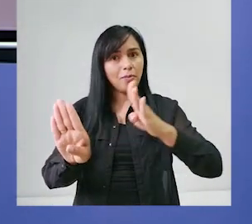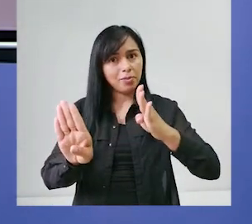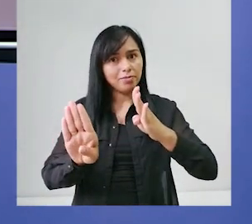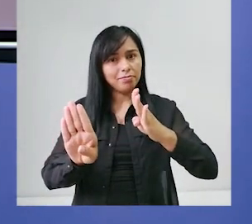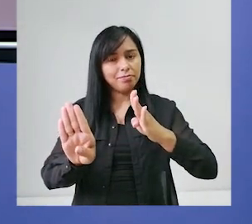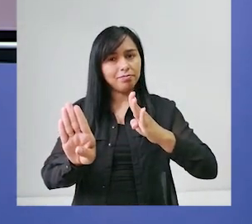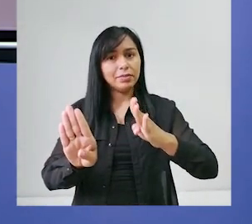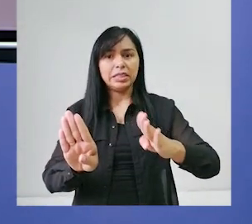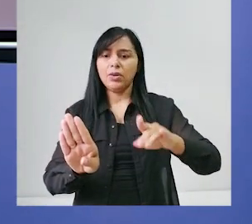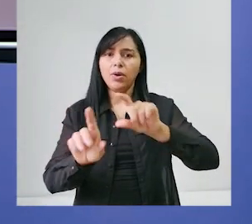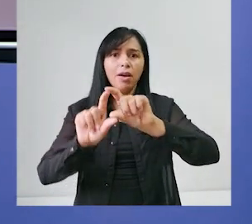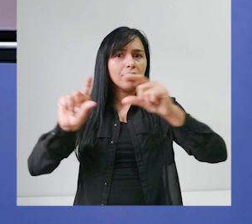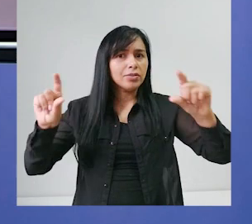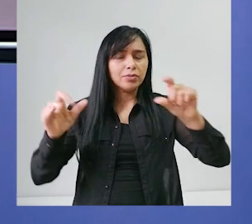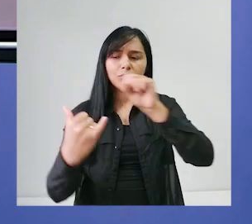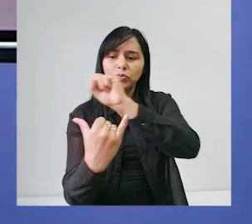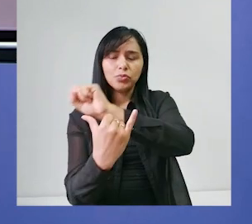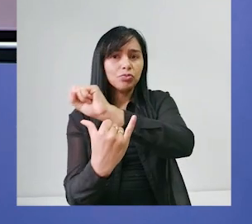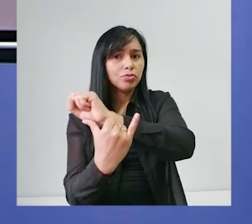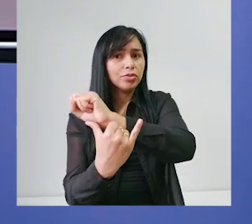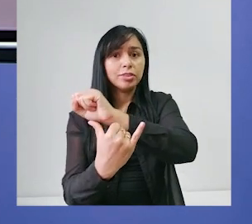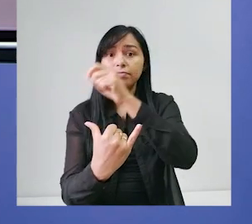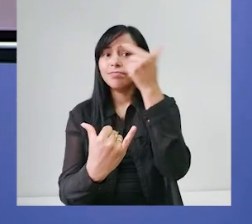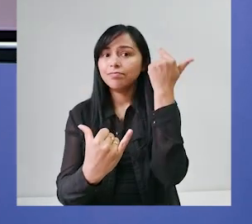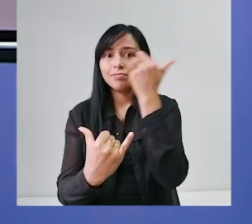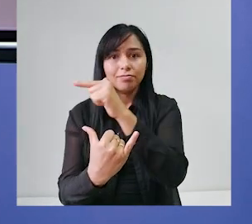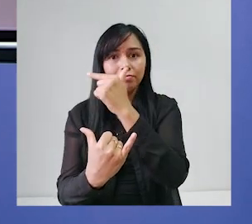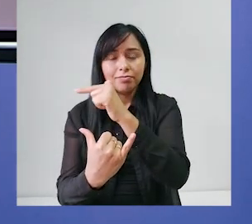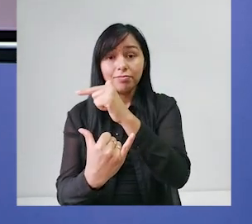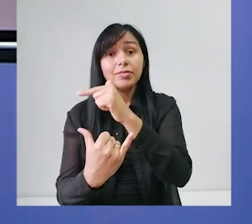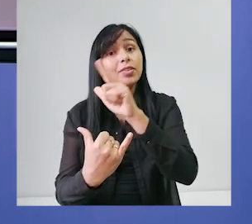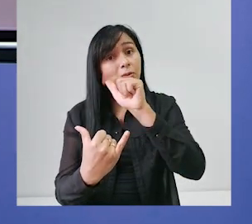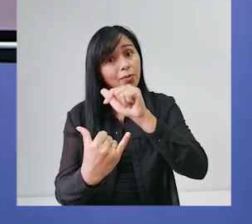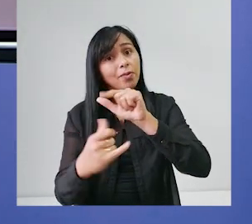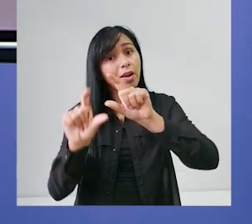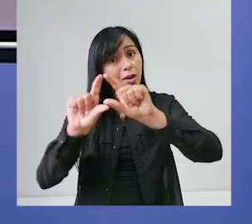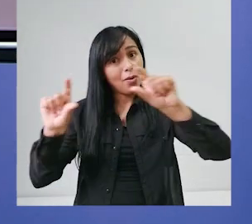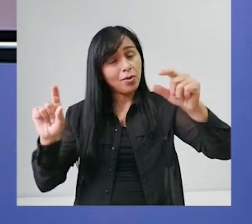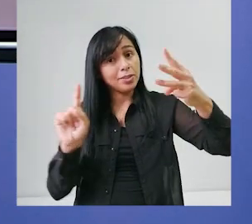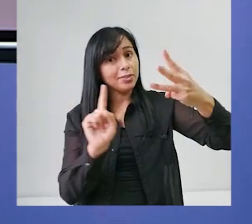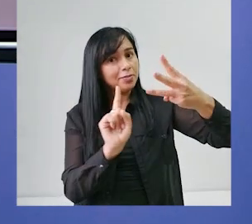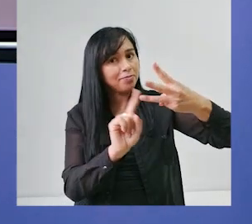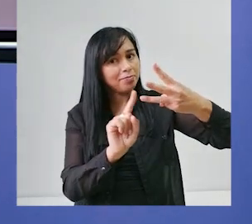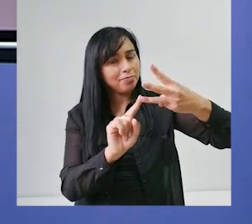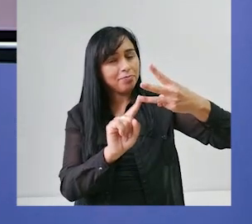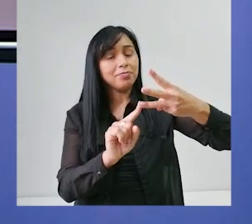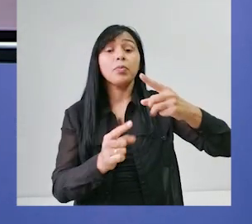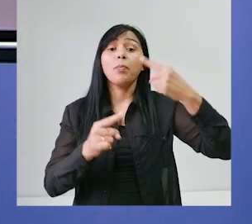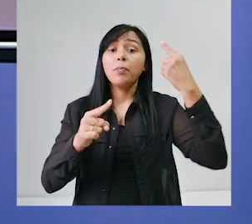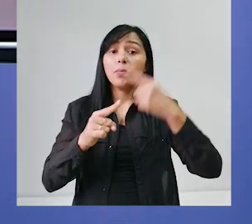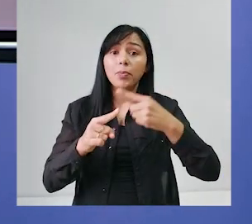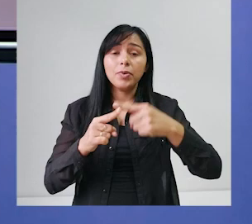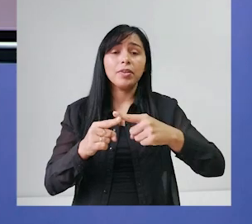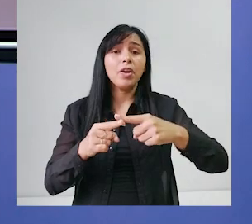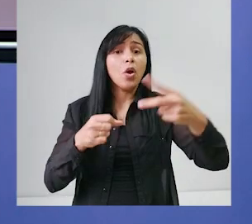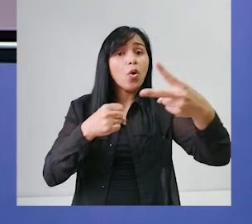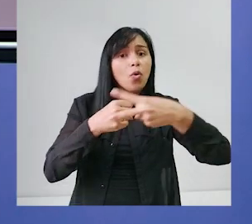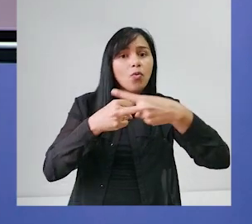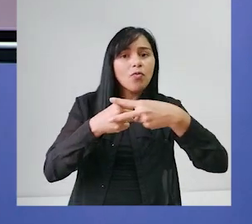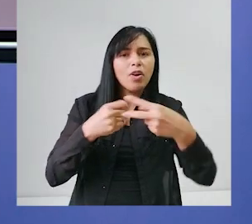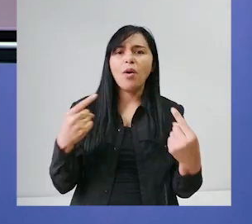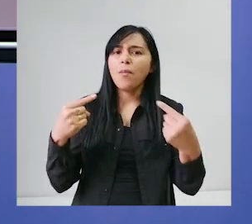temos sujeito inexistente ou seja temos aí uma oração sem sujeito pois o verbo não